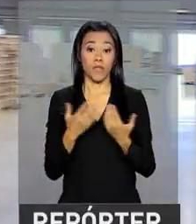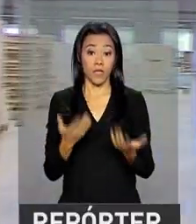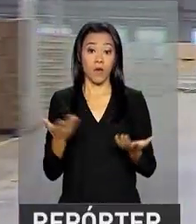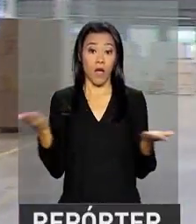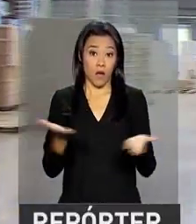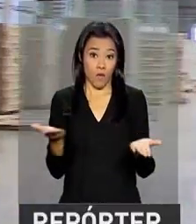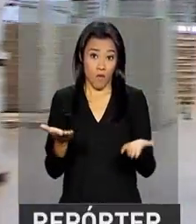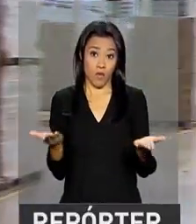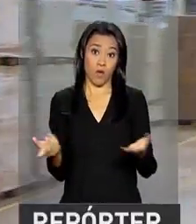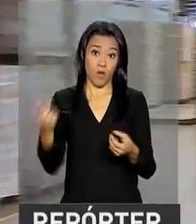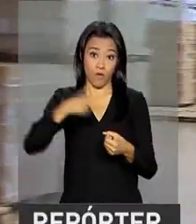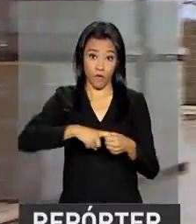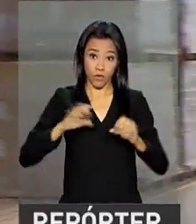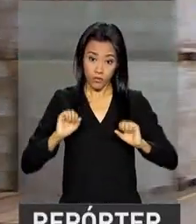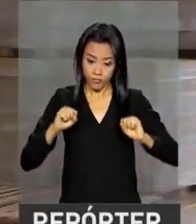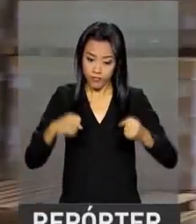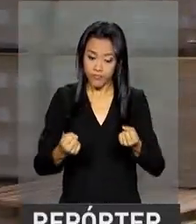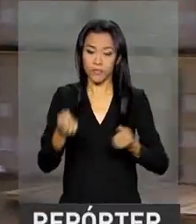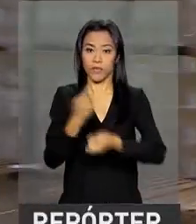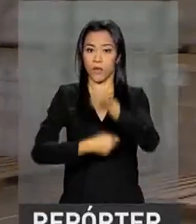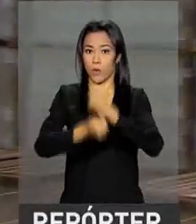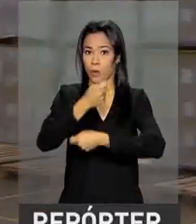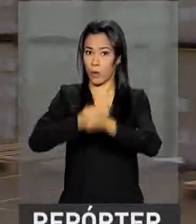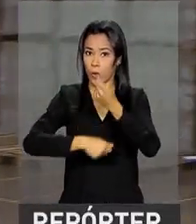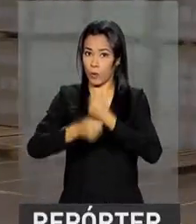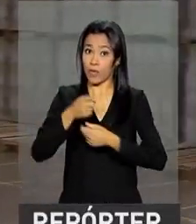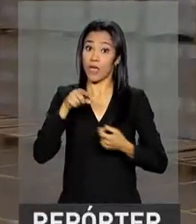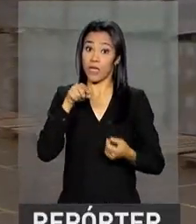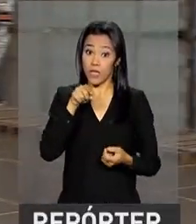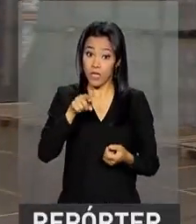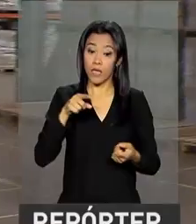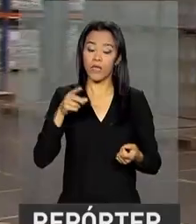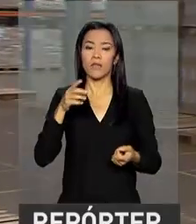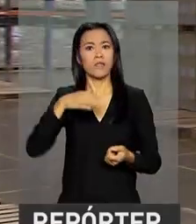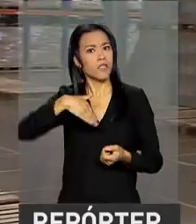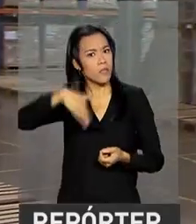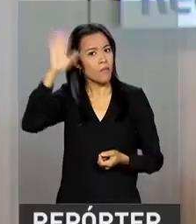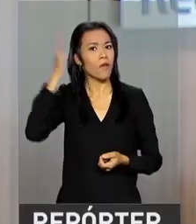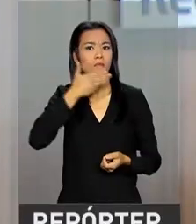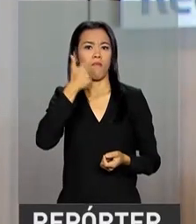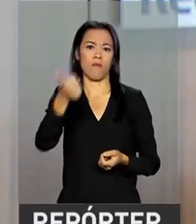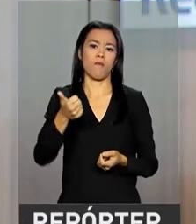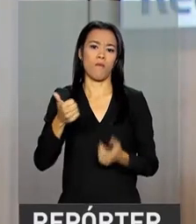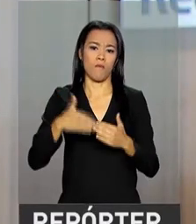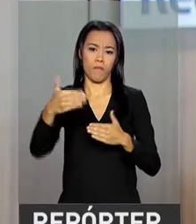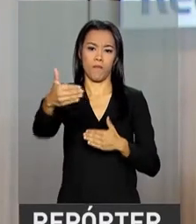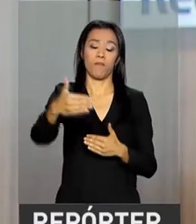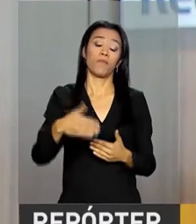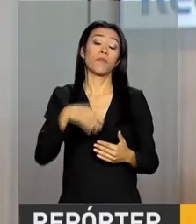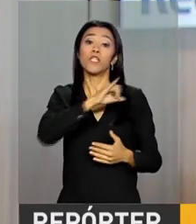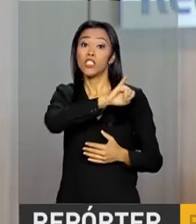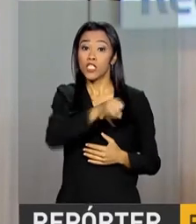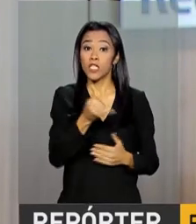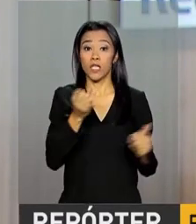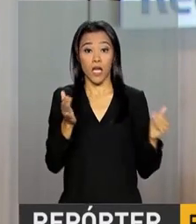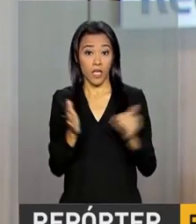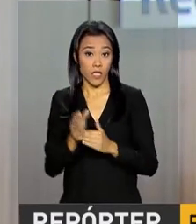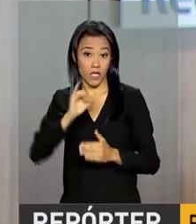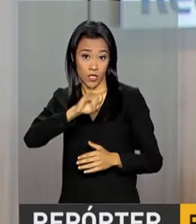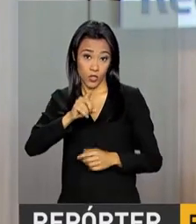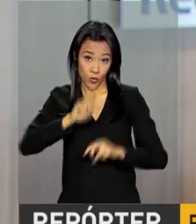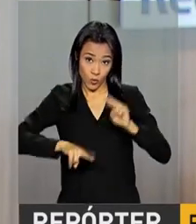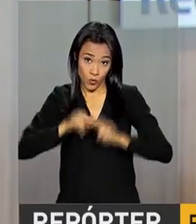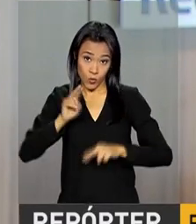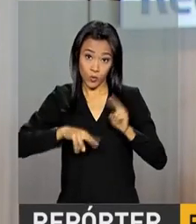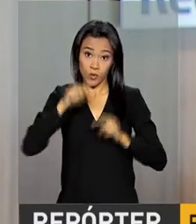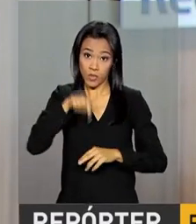retomada do crescimento econômico a expectativa é que o desempenho seja ainda melhor de janeiro até julho deste ano os correios